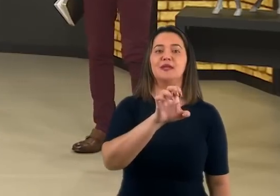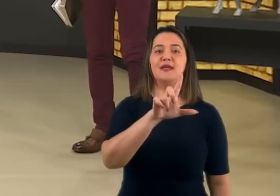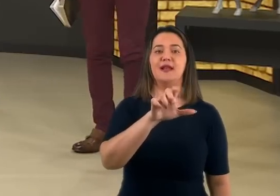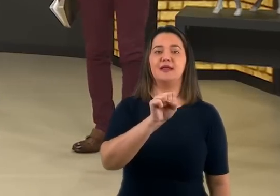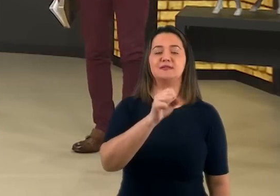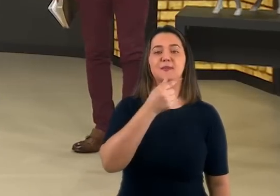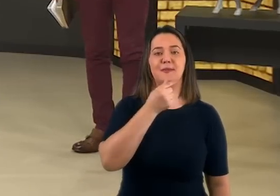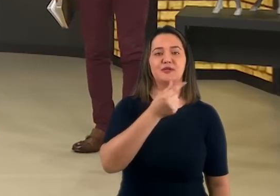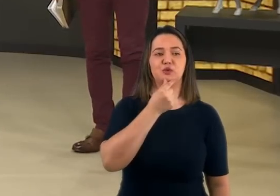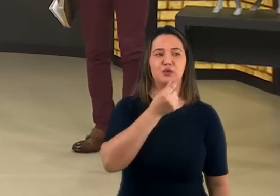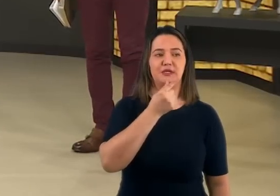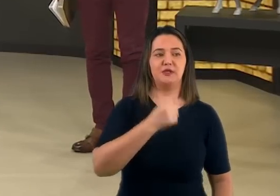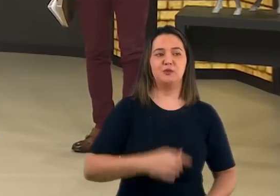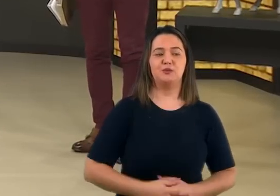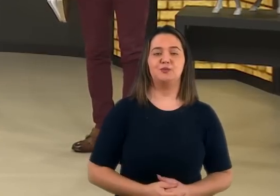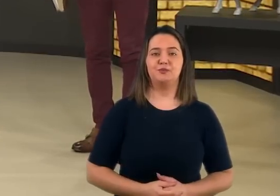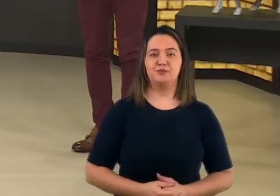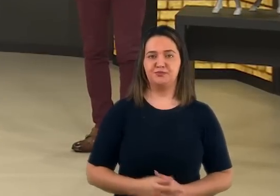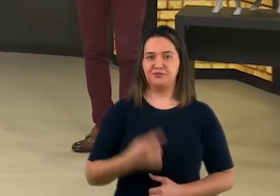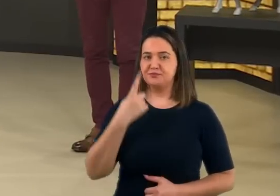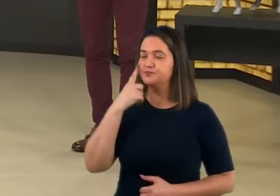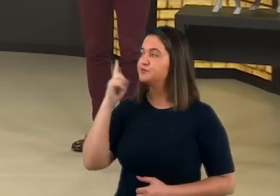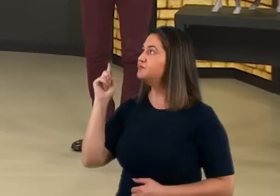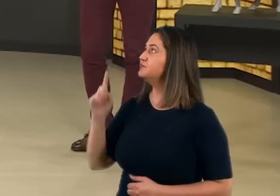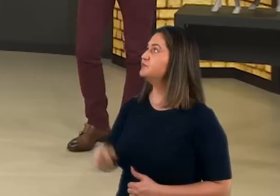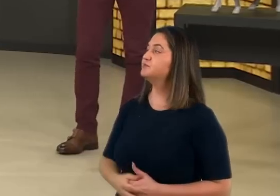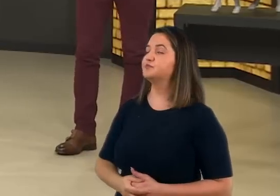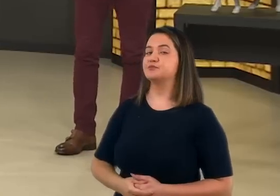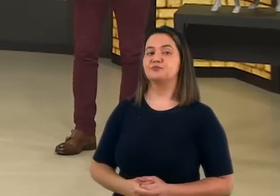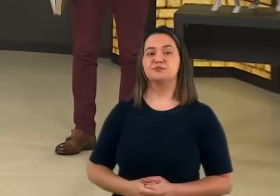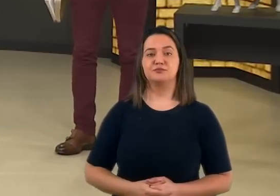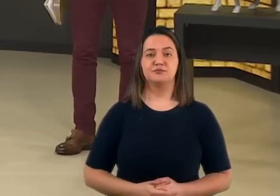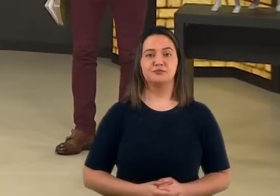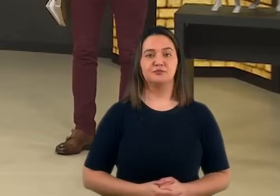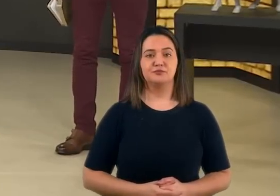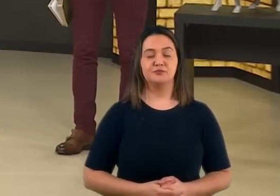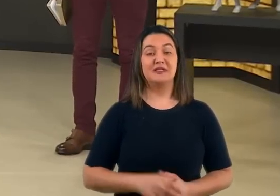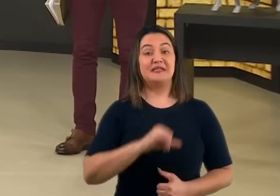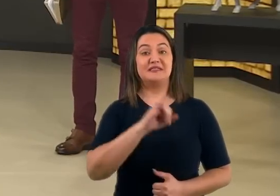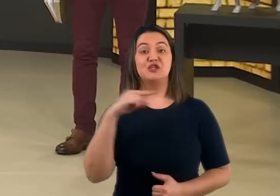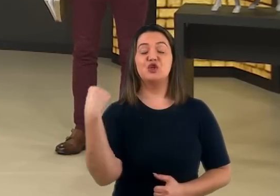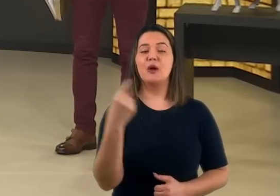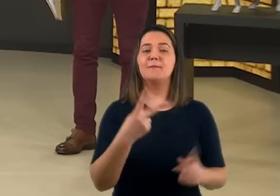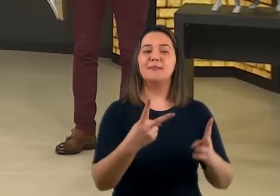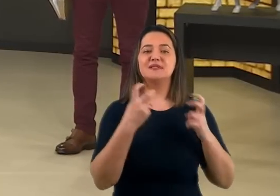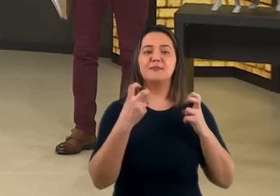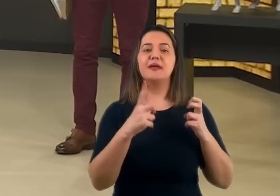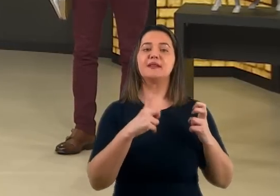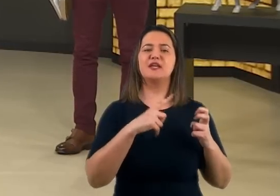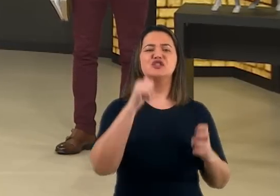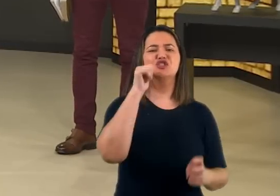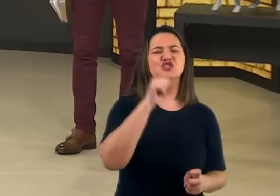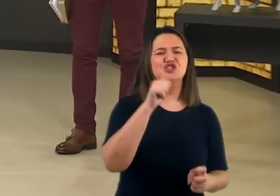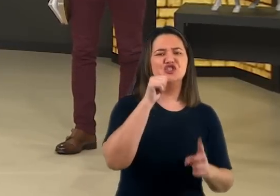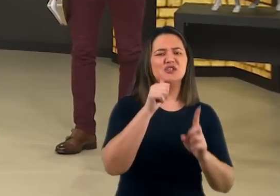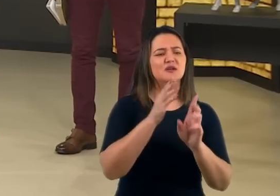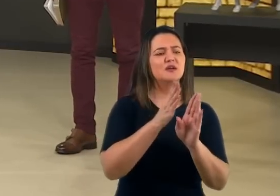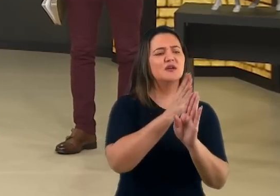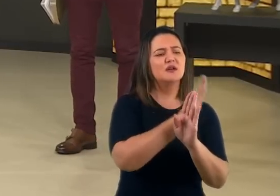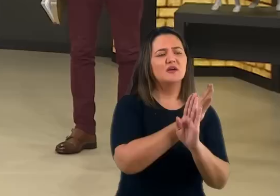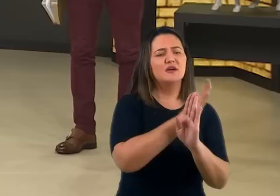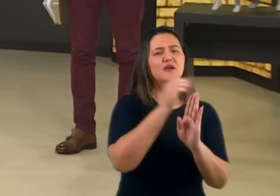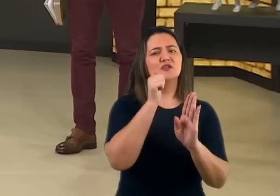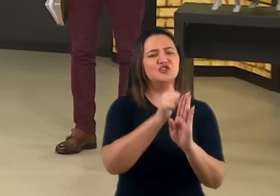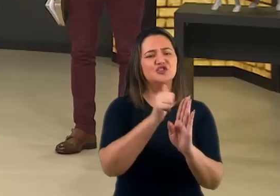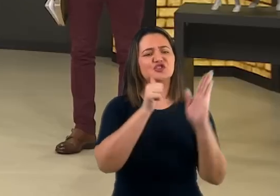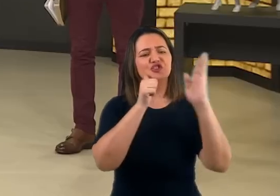um chifre pequeno. Agora, se olharmos pelo gênero feminino dos elementos antecedentes, o deles,